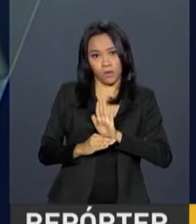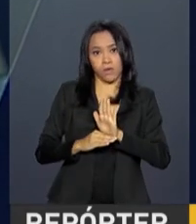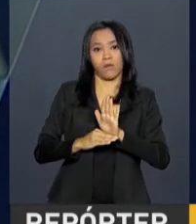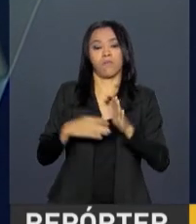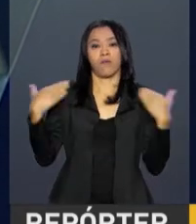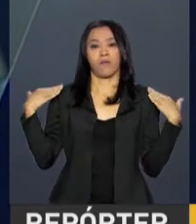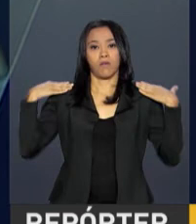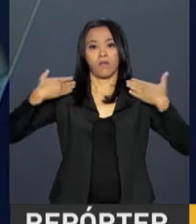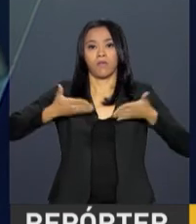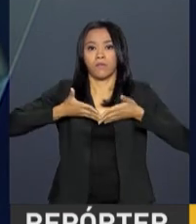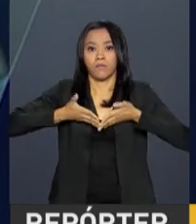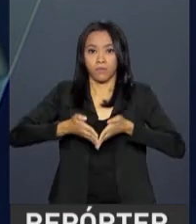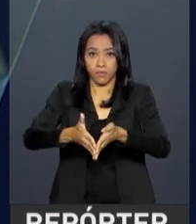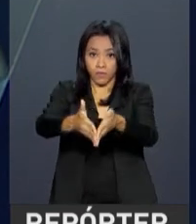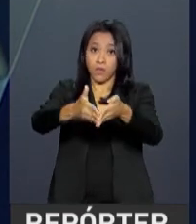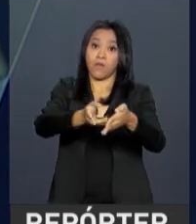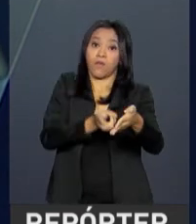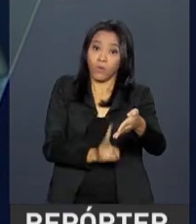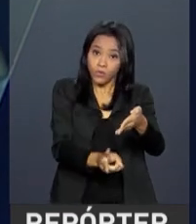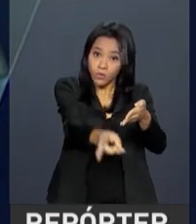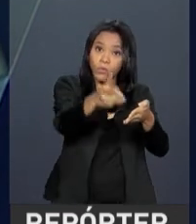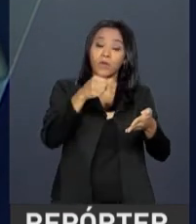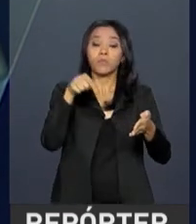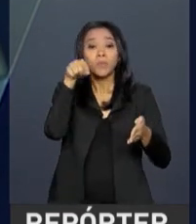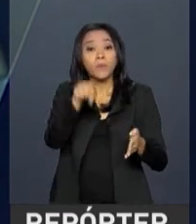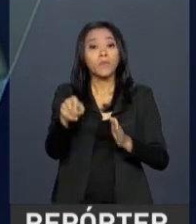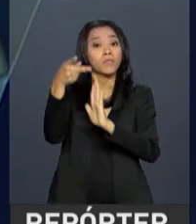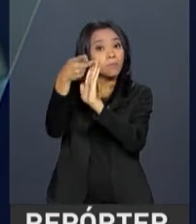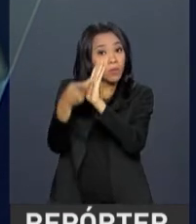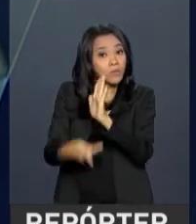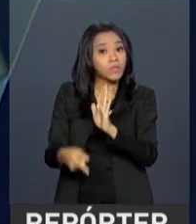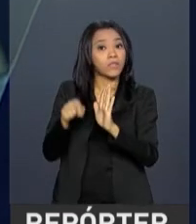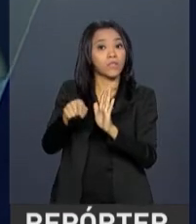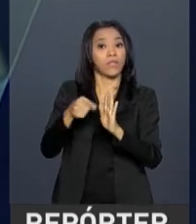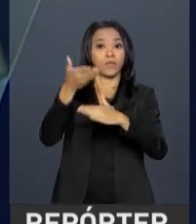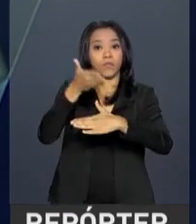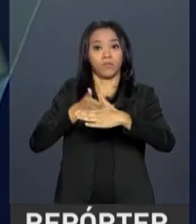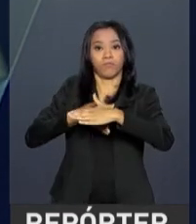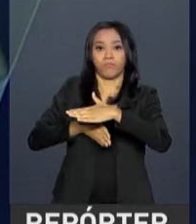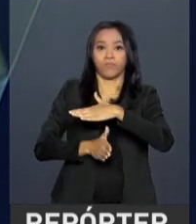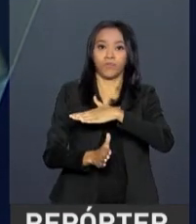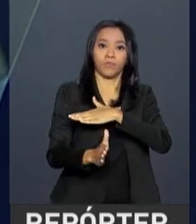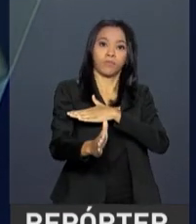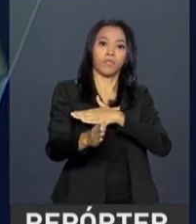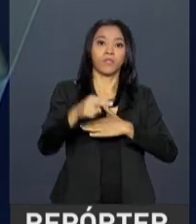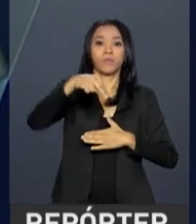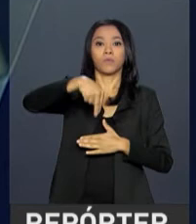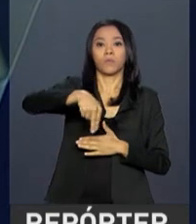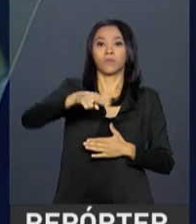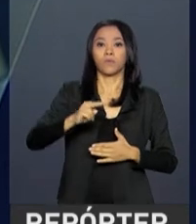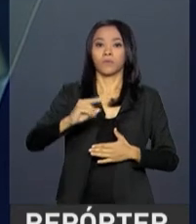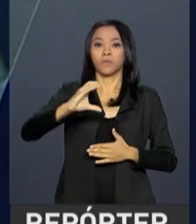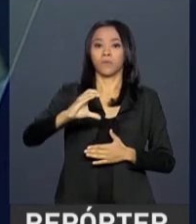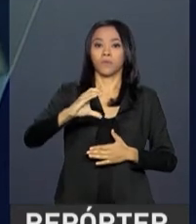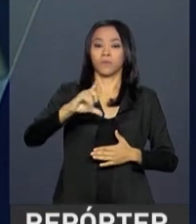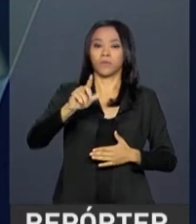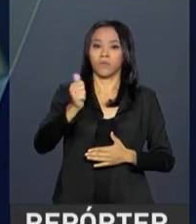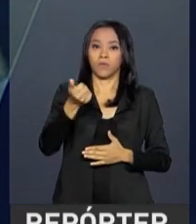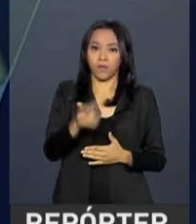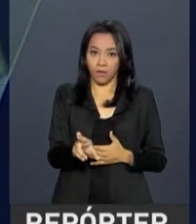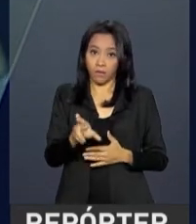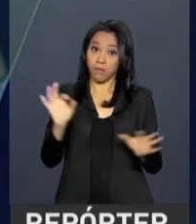consigamos avançar com o projeto em andamento do submarino de propulsão nuclear. Quando